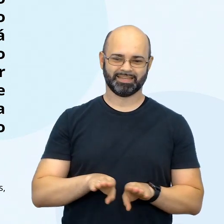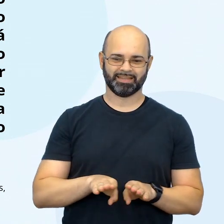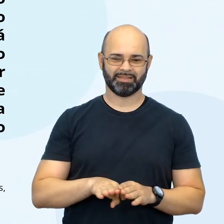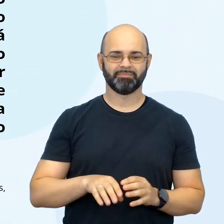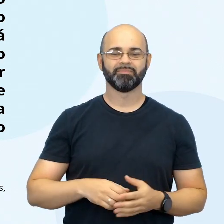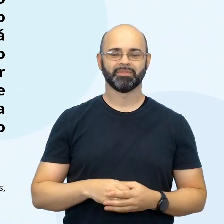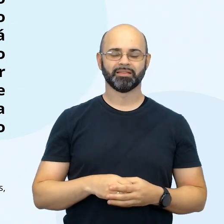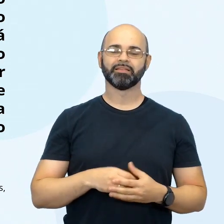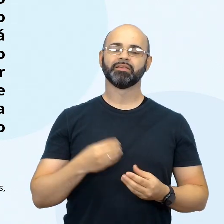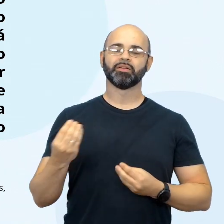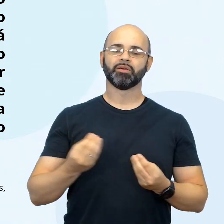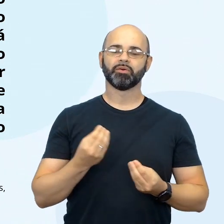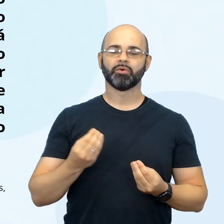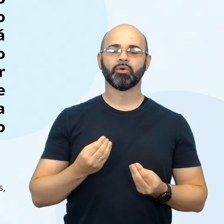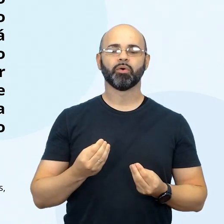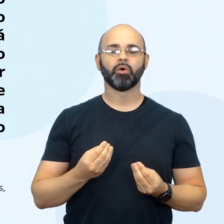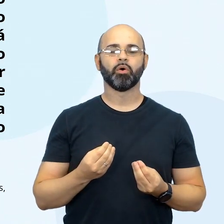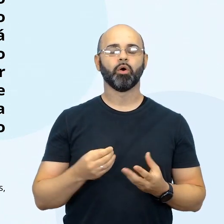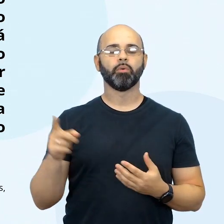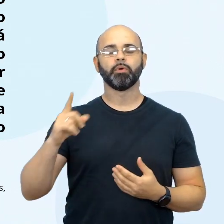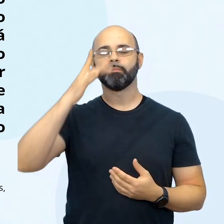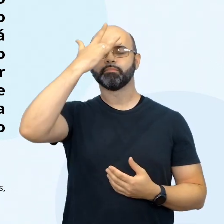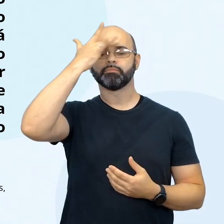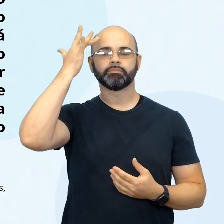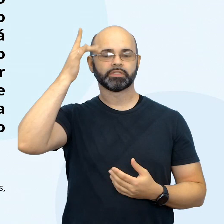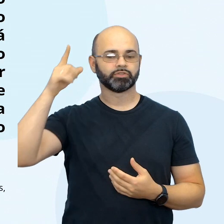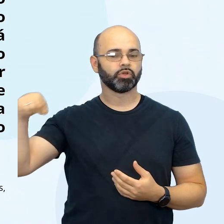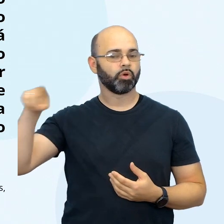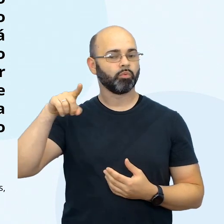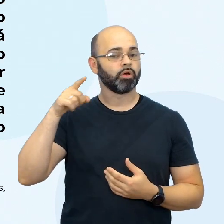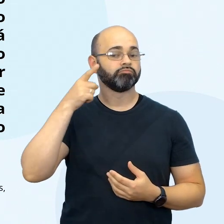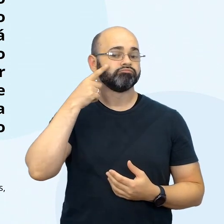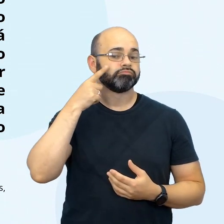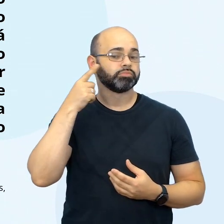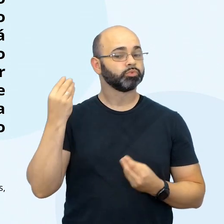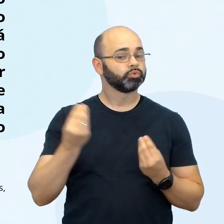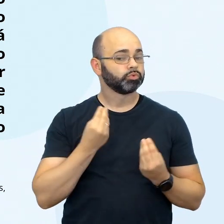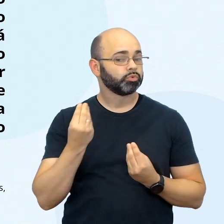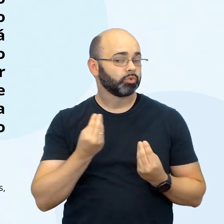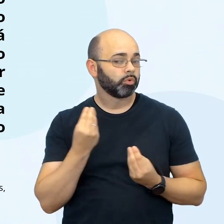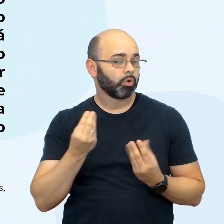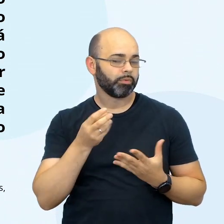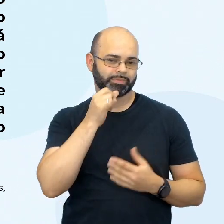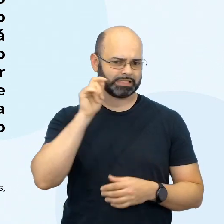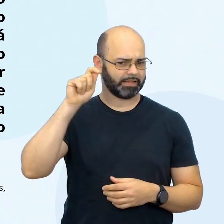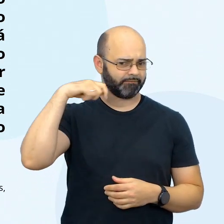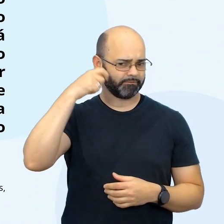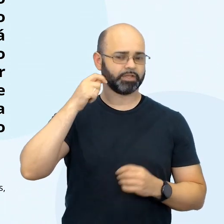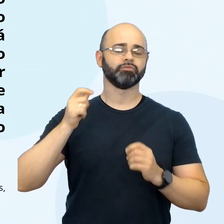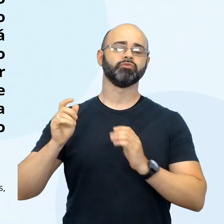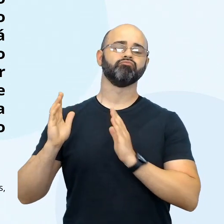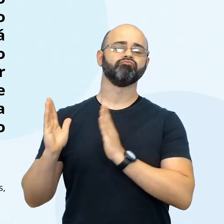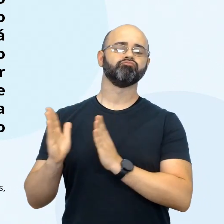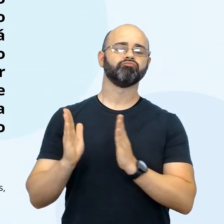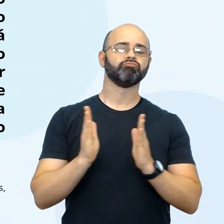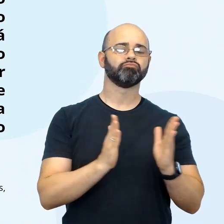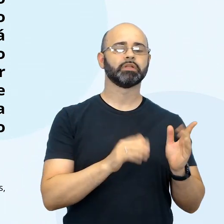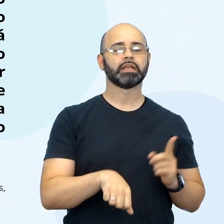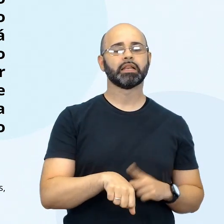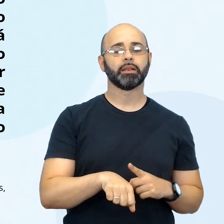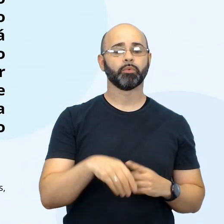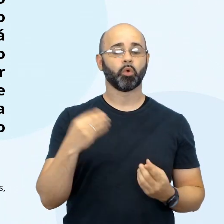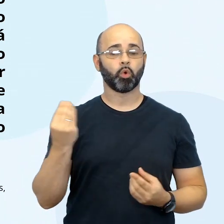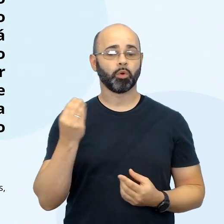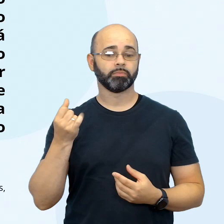né? A sensação que espera provocar no espectador, né? Com essa trilha sonora. O vídeo terá trechos falados em outro idioma, se vai